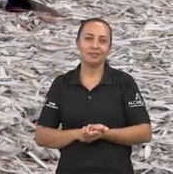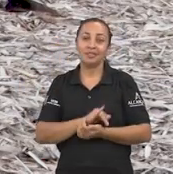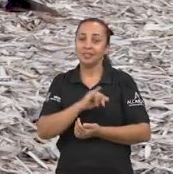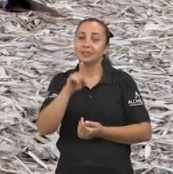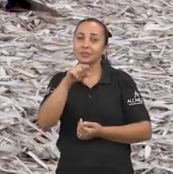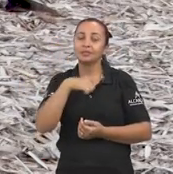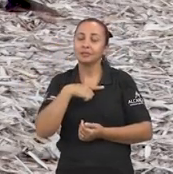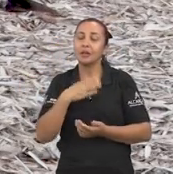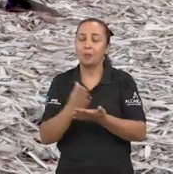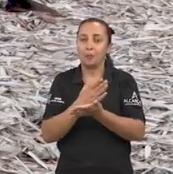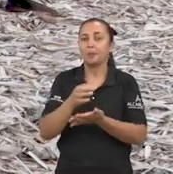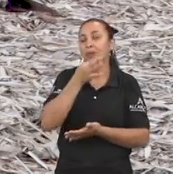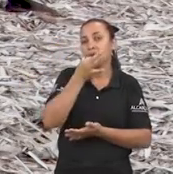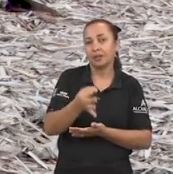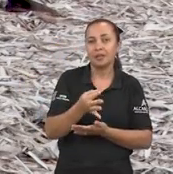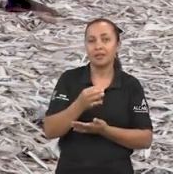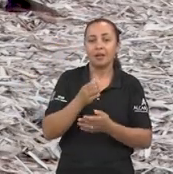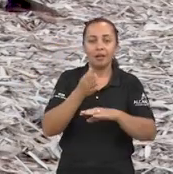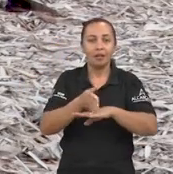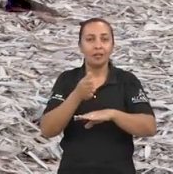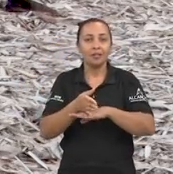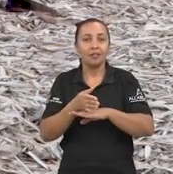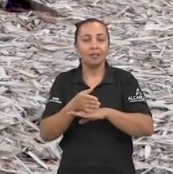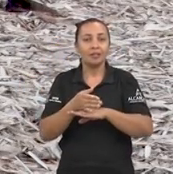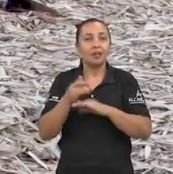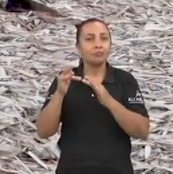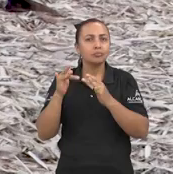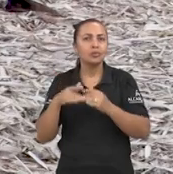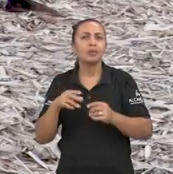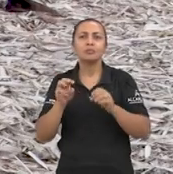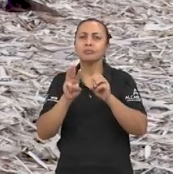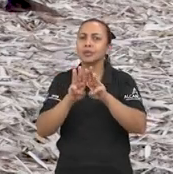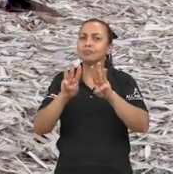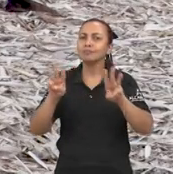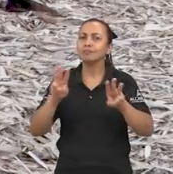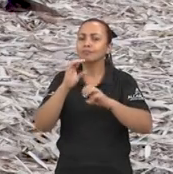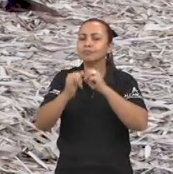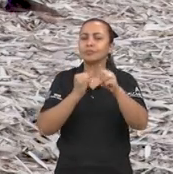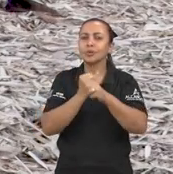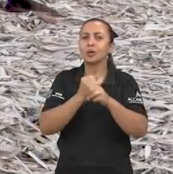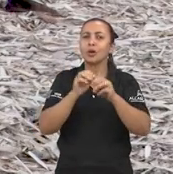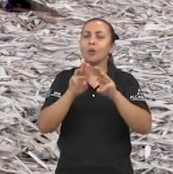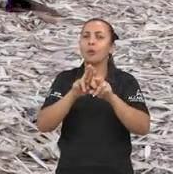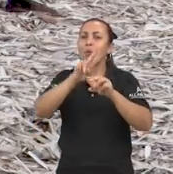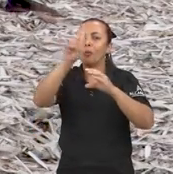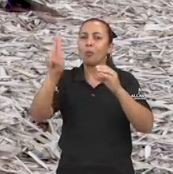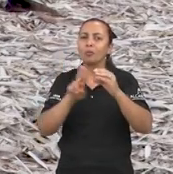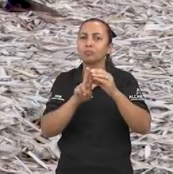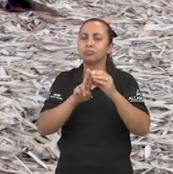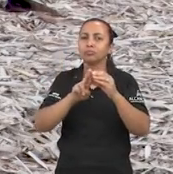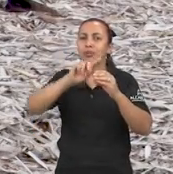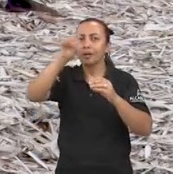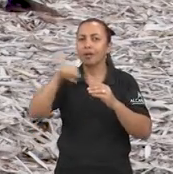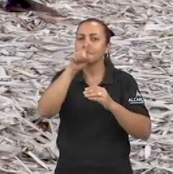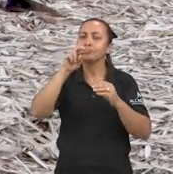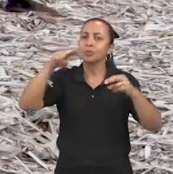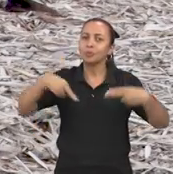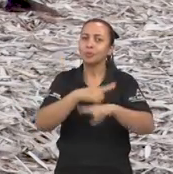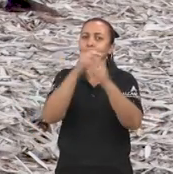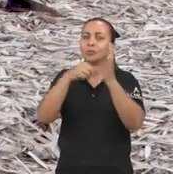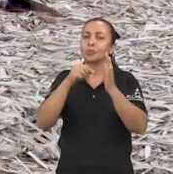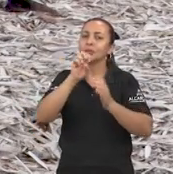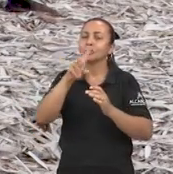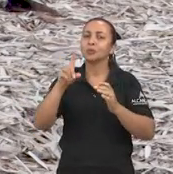Nordeste e se você tem alguma sugestão entre em contato pelo nosso e-mail une ver ciência@Wesley.